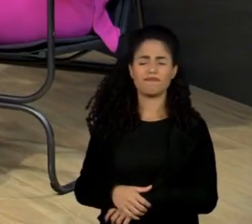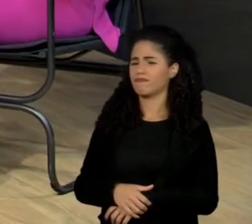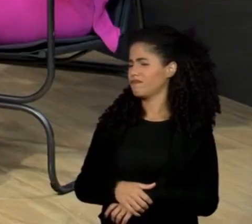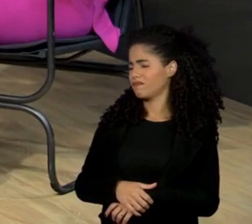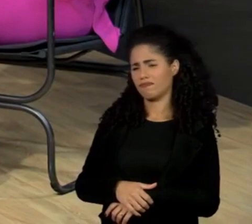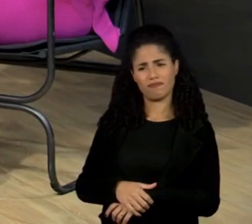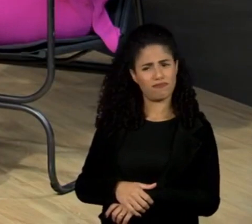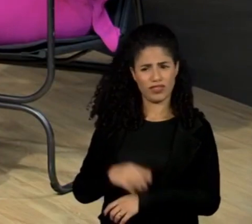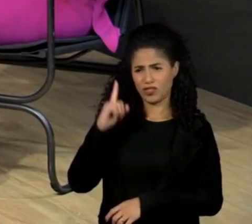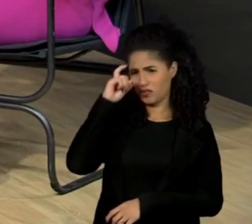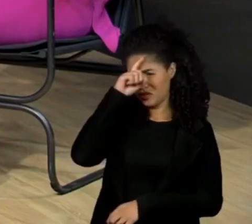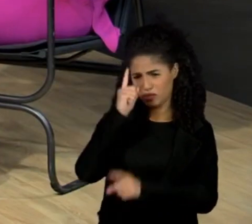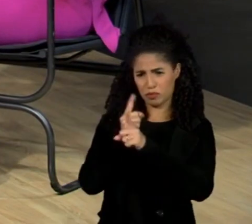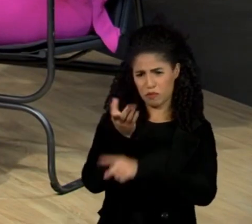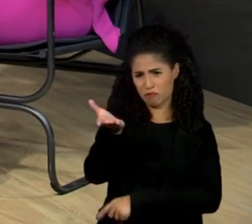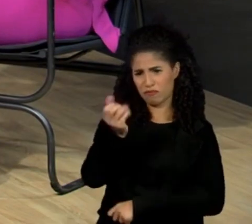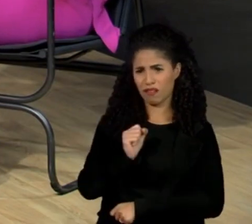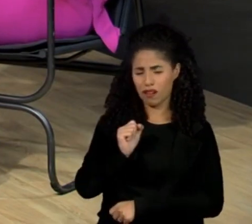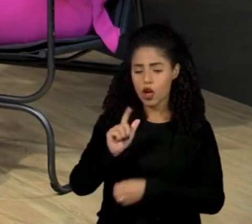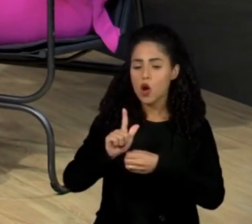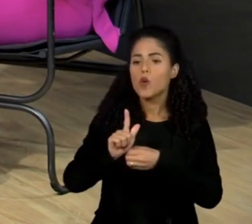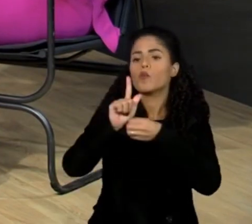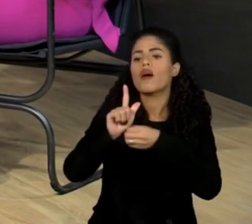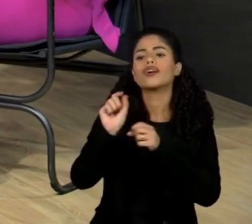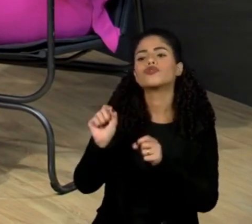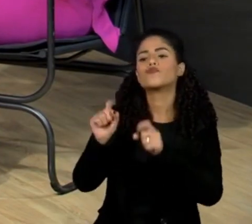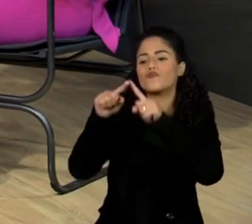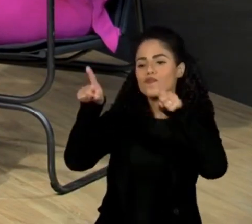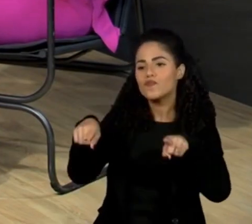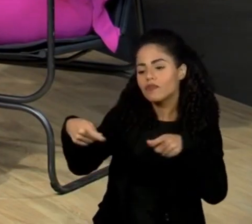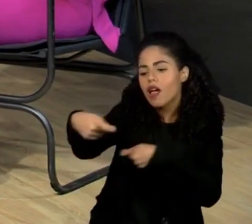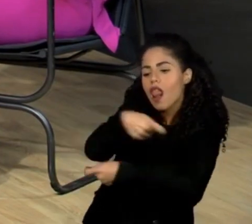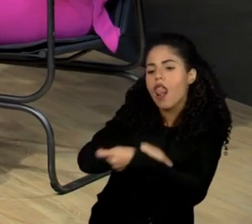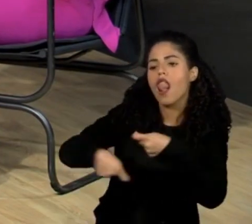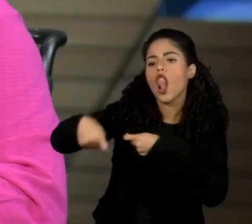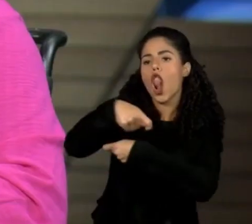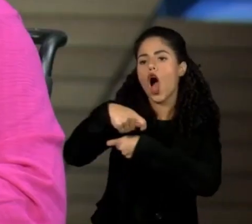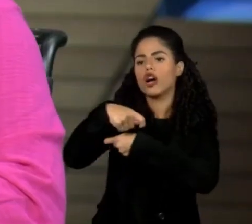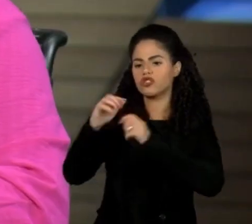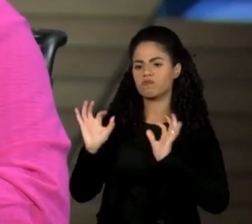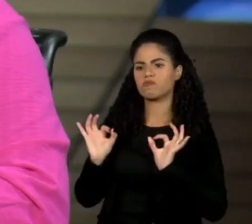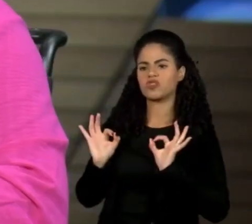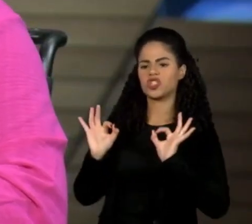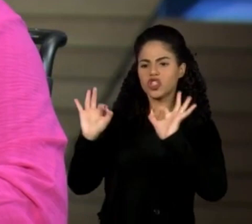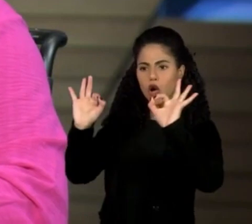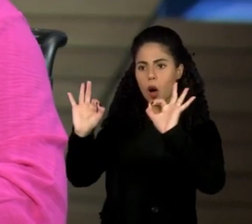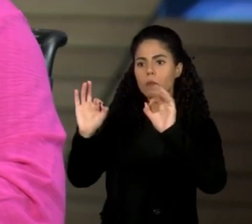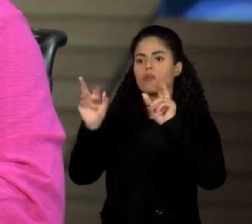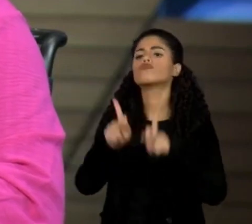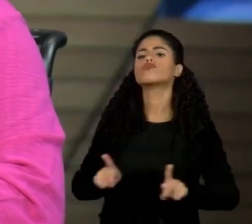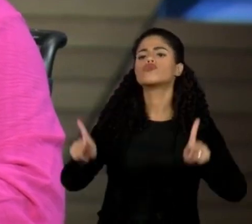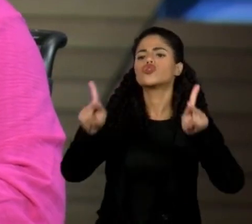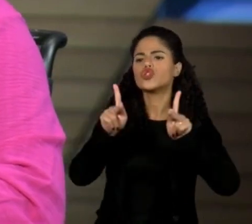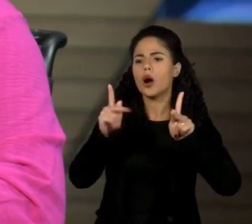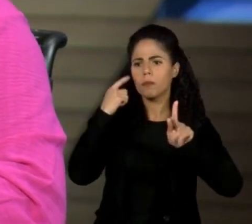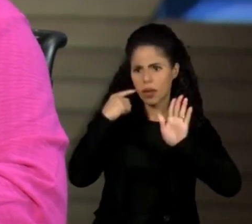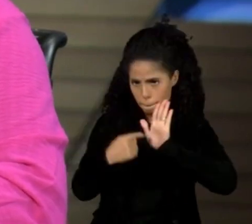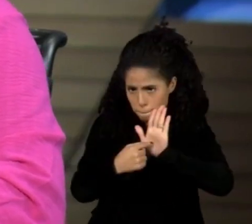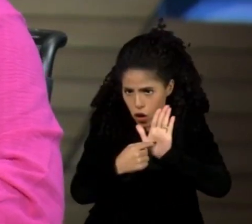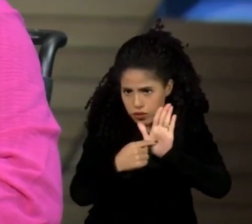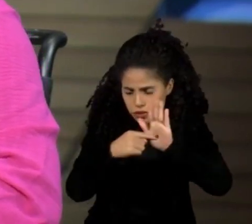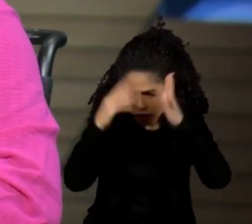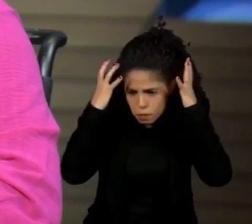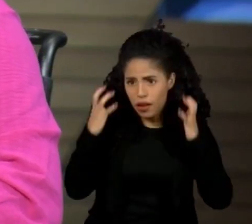conhecer uma gerente negra de uma loja de Elite num shopping Ostentando um belo cabelo black